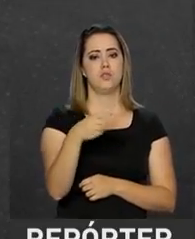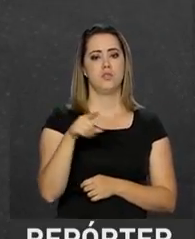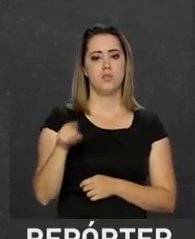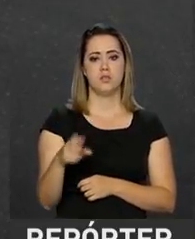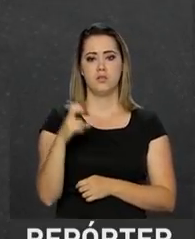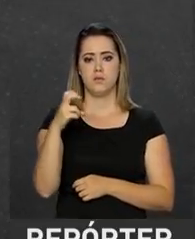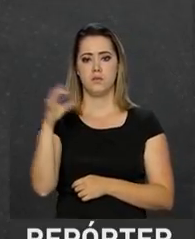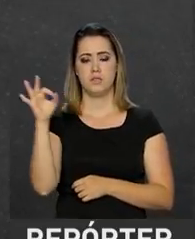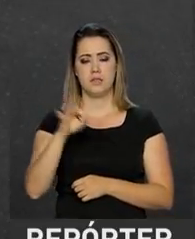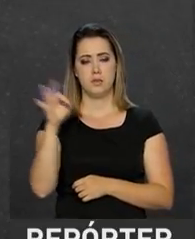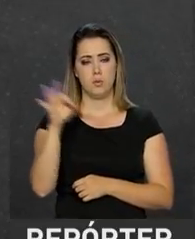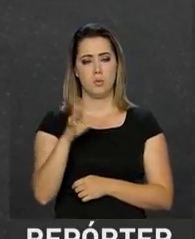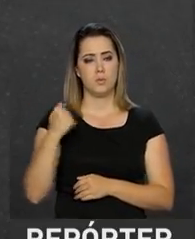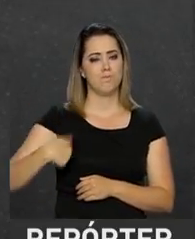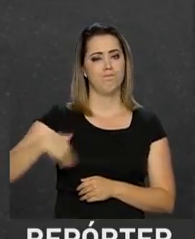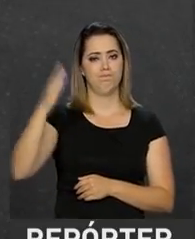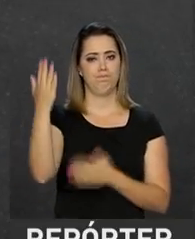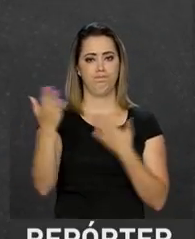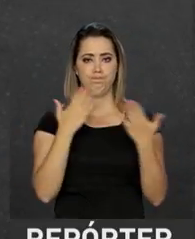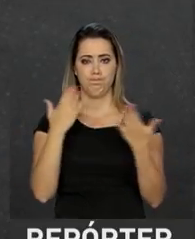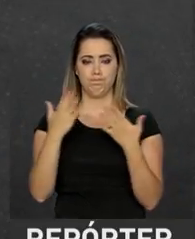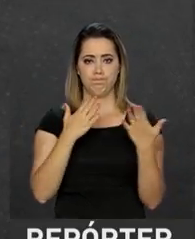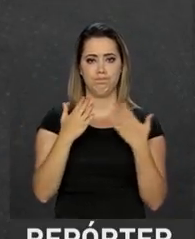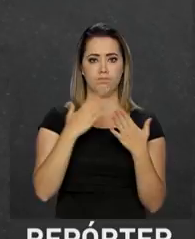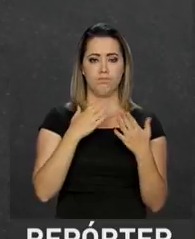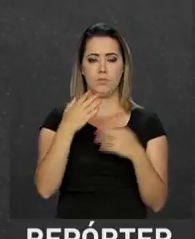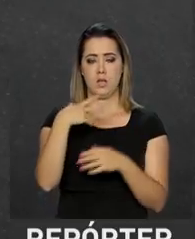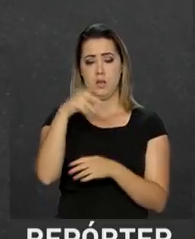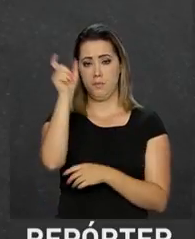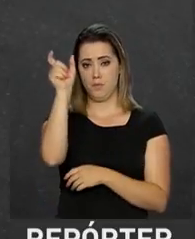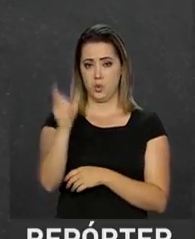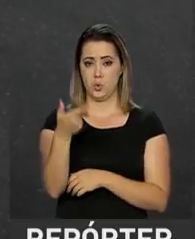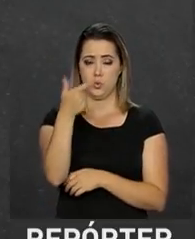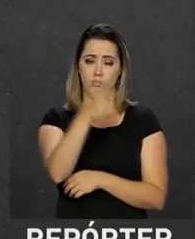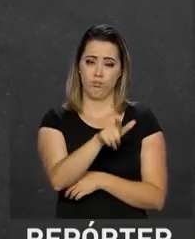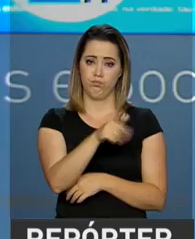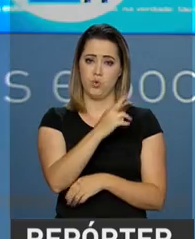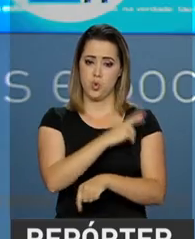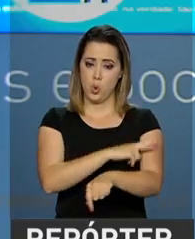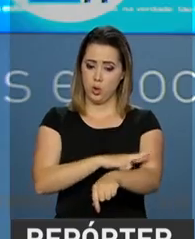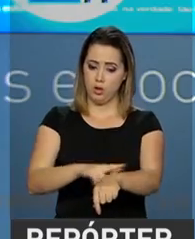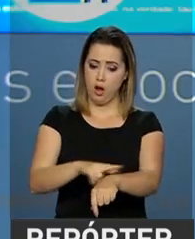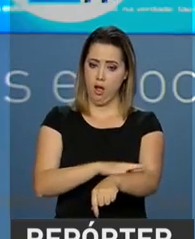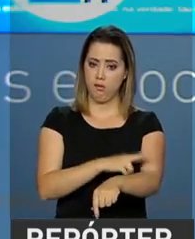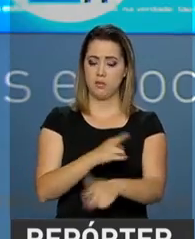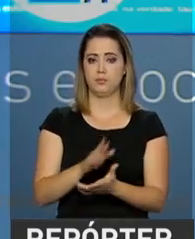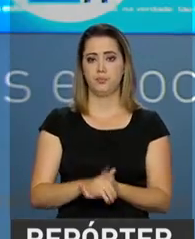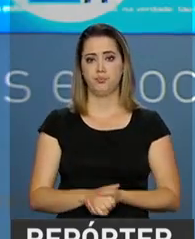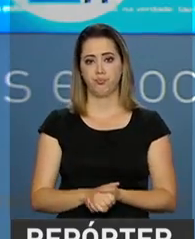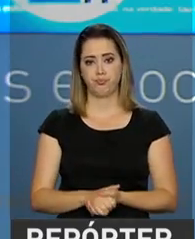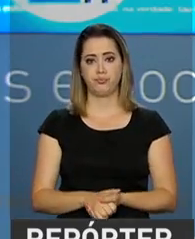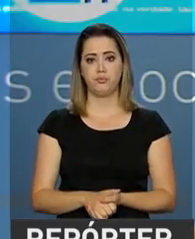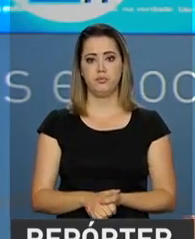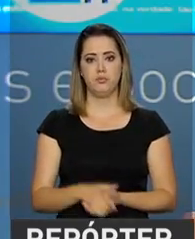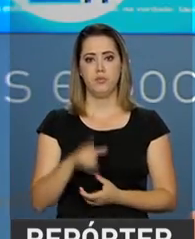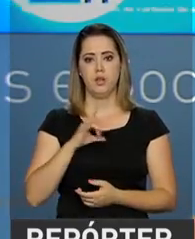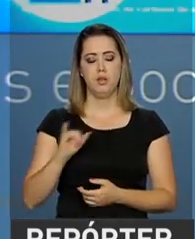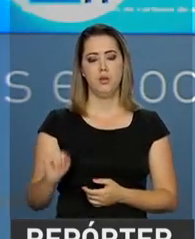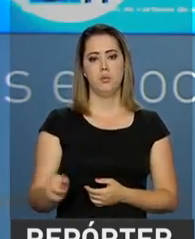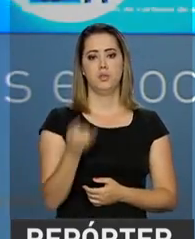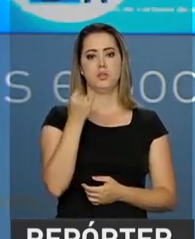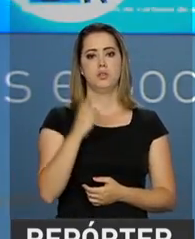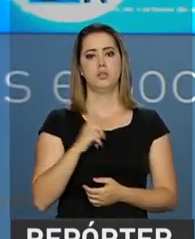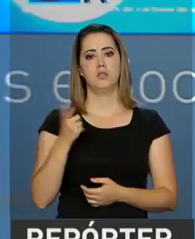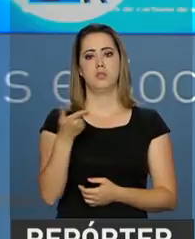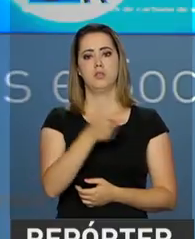23,5% maiores de serem assassinados em relação a brasileiros de outras raças. Ter alternativas, ter políticas